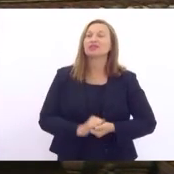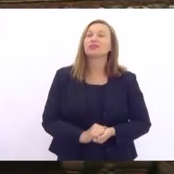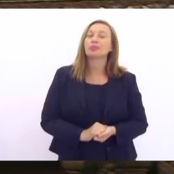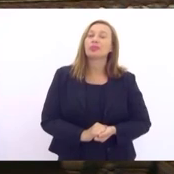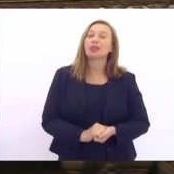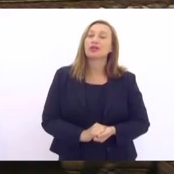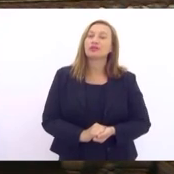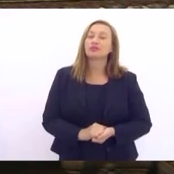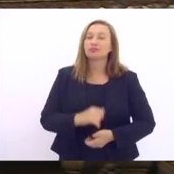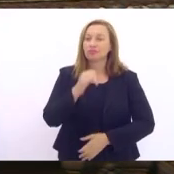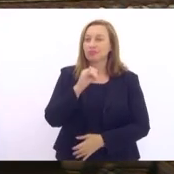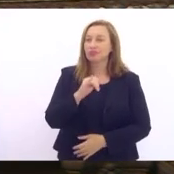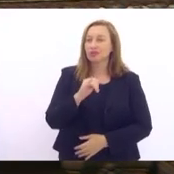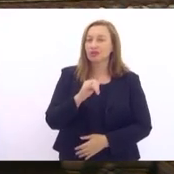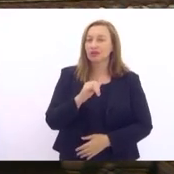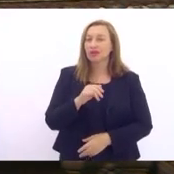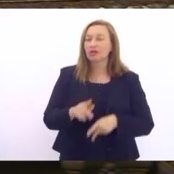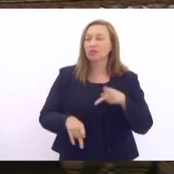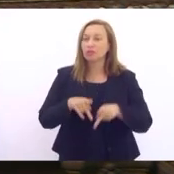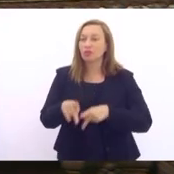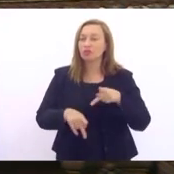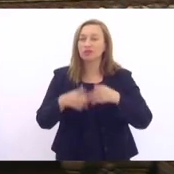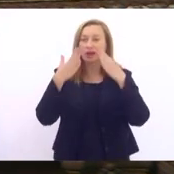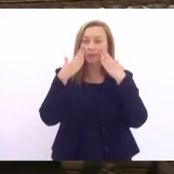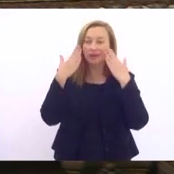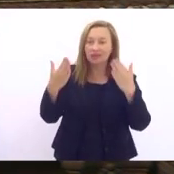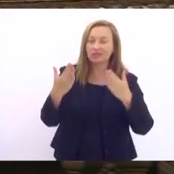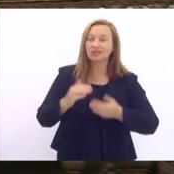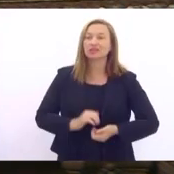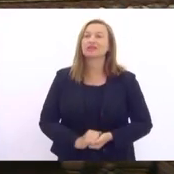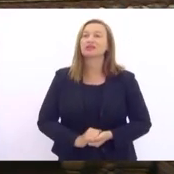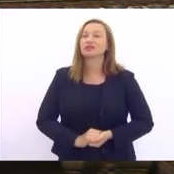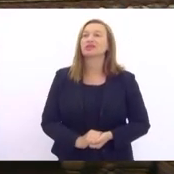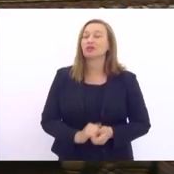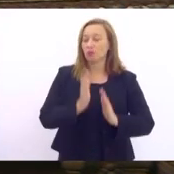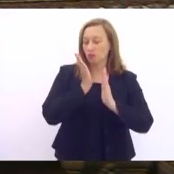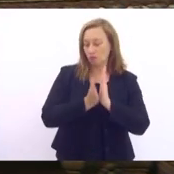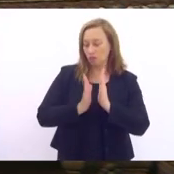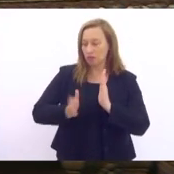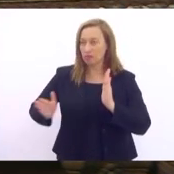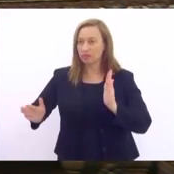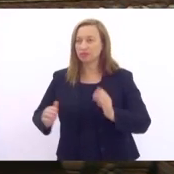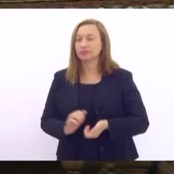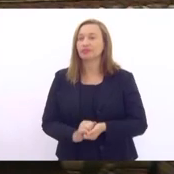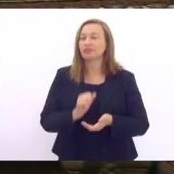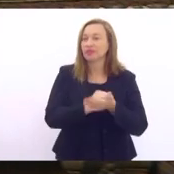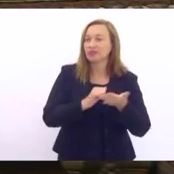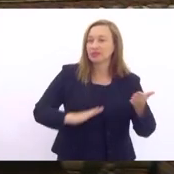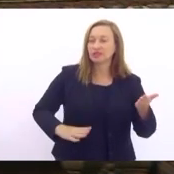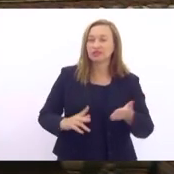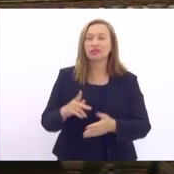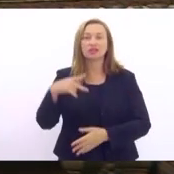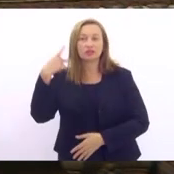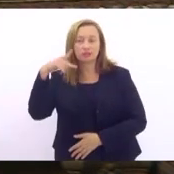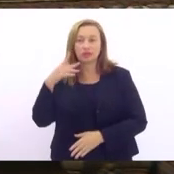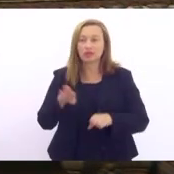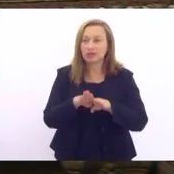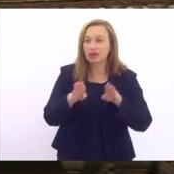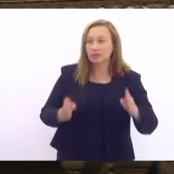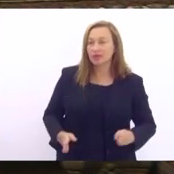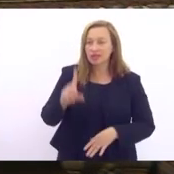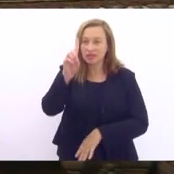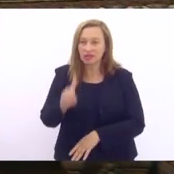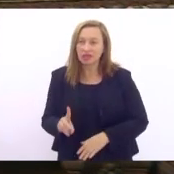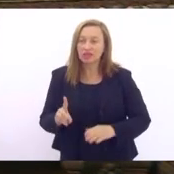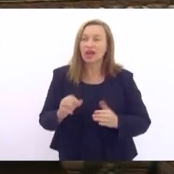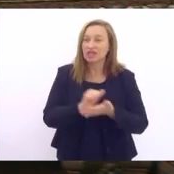Ele será apresentado na seguinte ordem: atividade legislativa da mesa diretora, atividade das comissões,